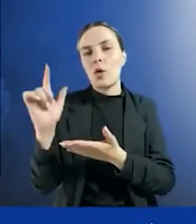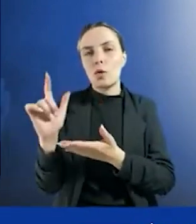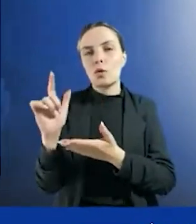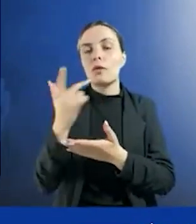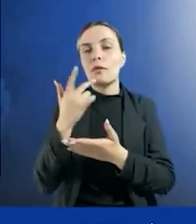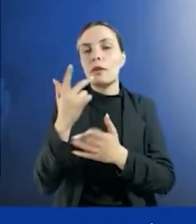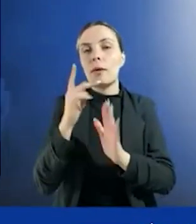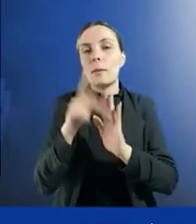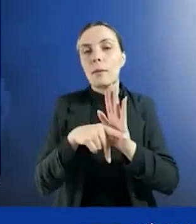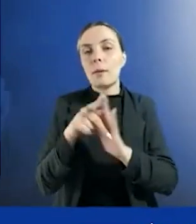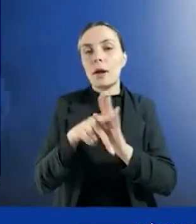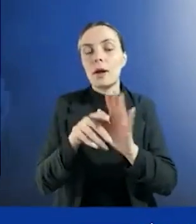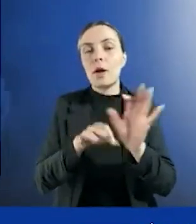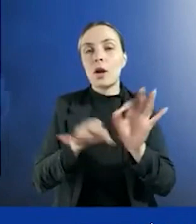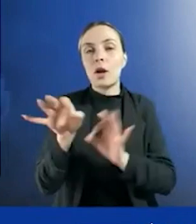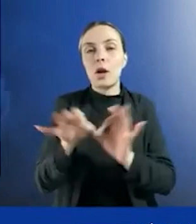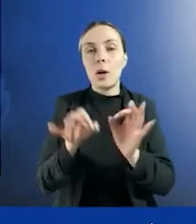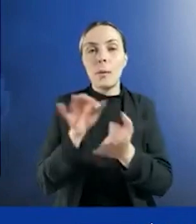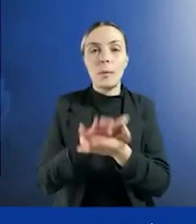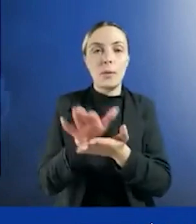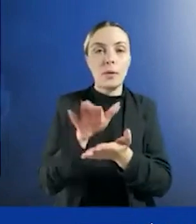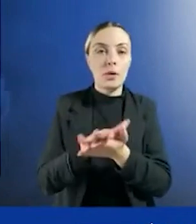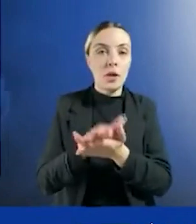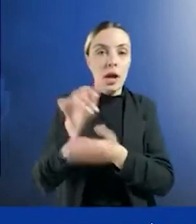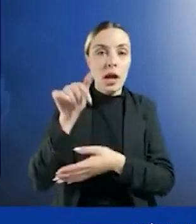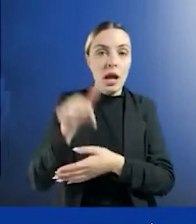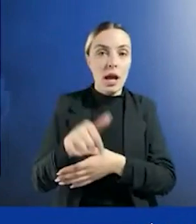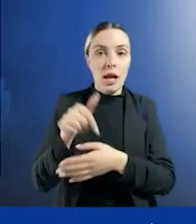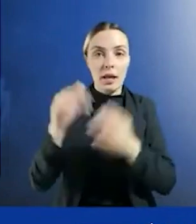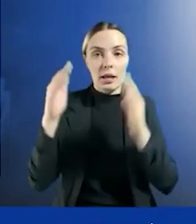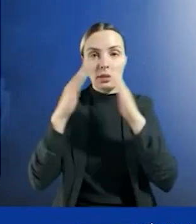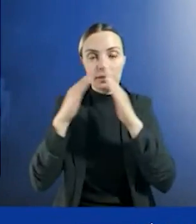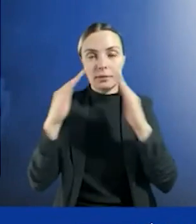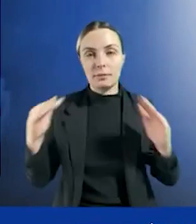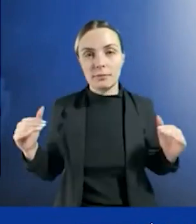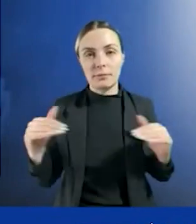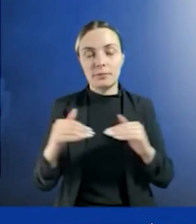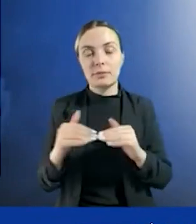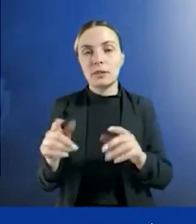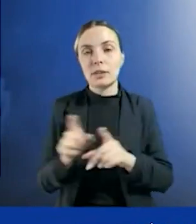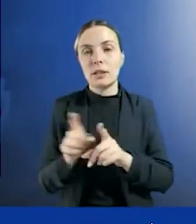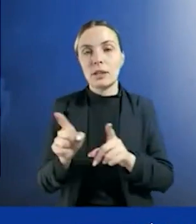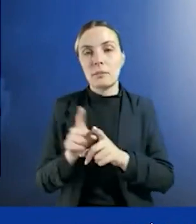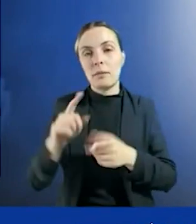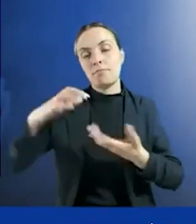ambiental e produtiva aqui em Sharm el-Sheikh e também do nosso estúdio em Brasília.